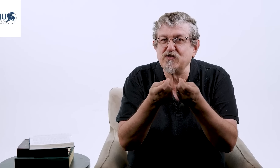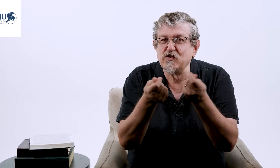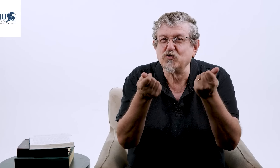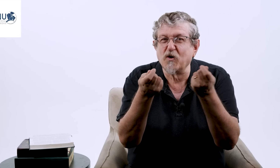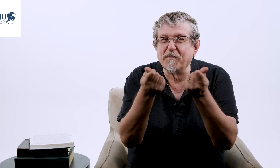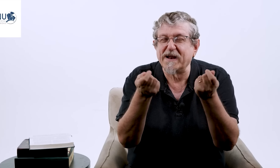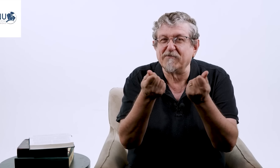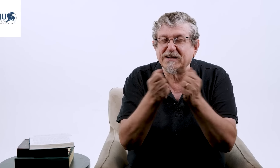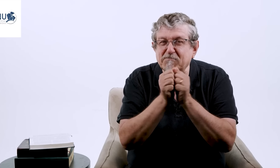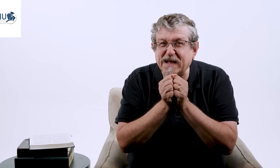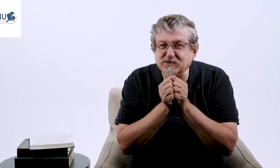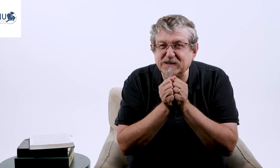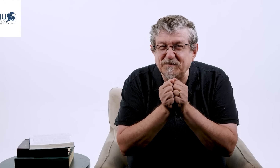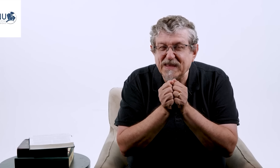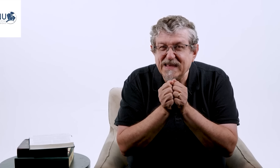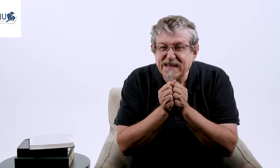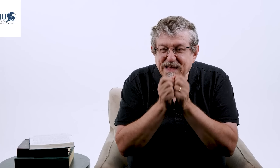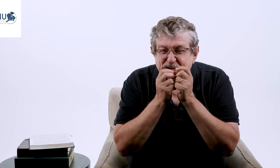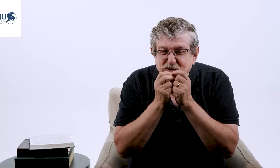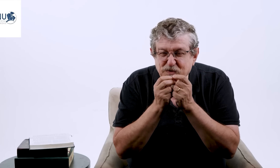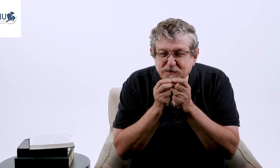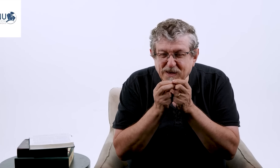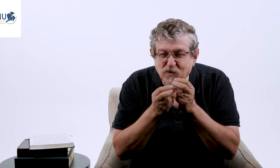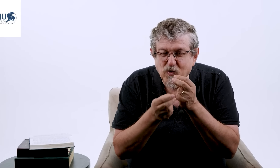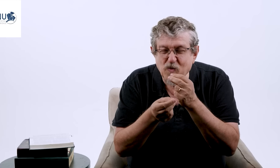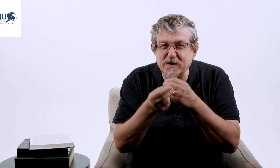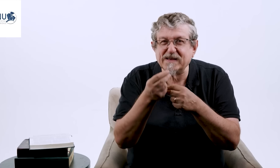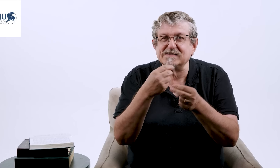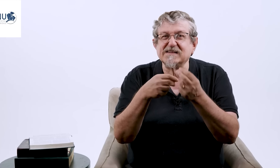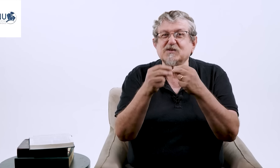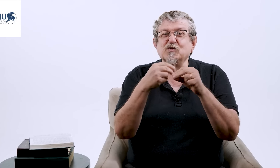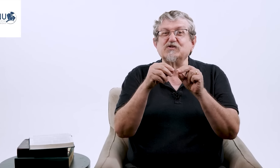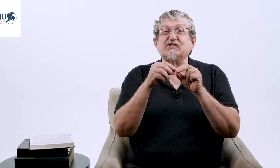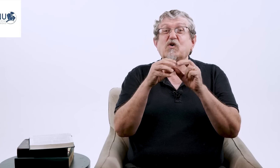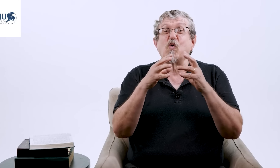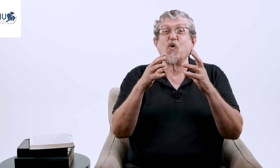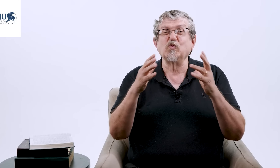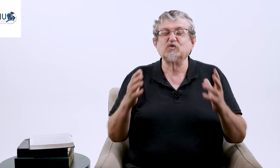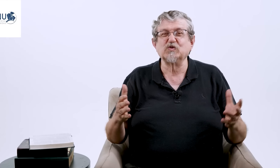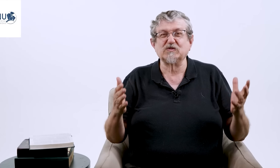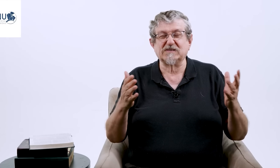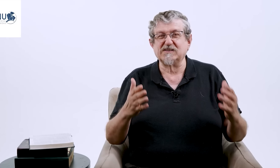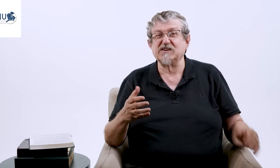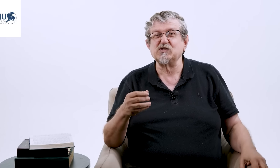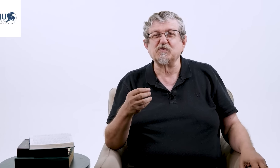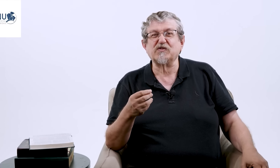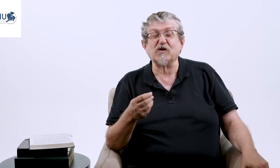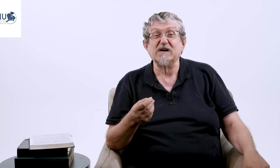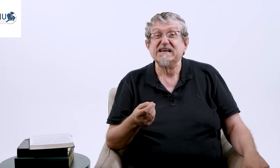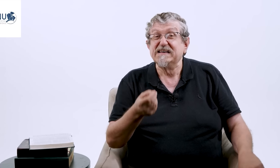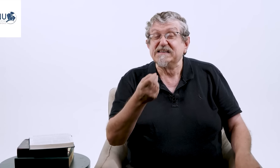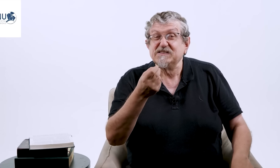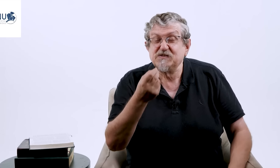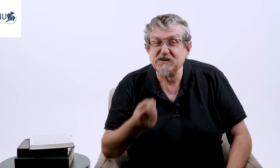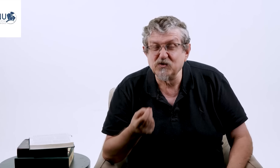se desdobrava na prática. E aí a gente vê como é que essa teologia conduz a gente para o